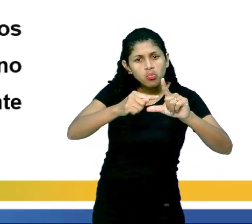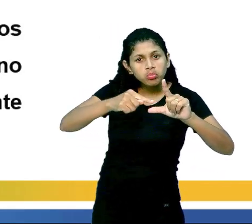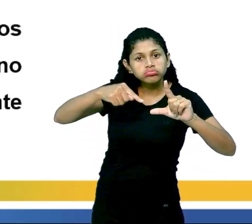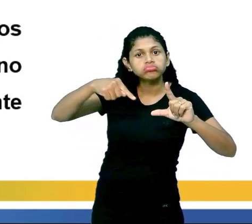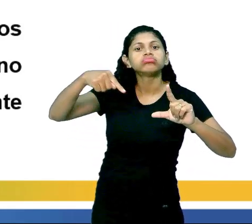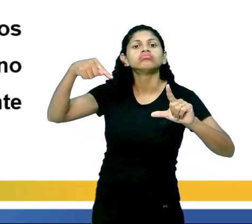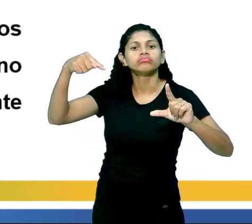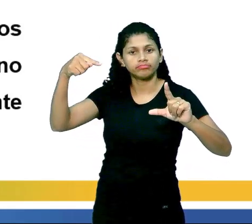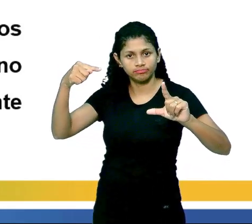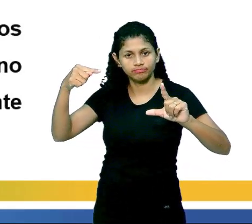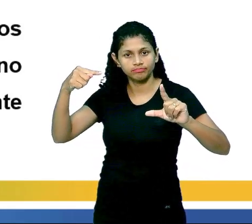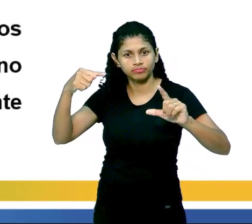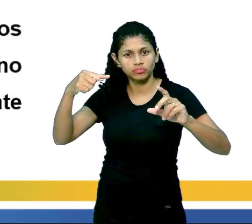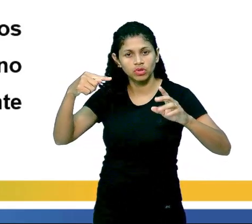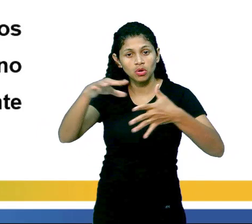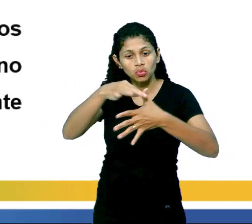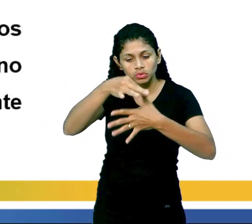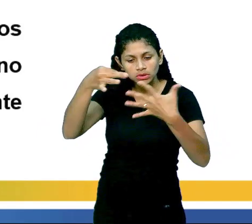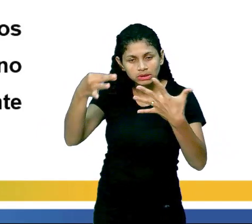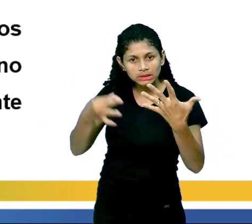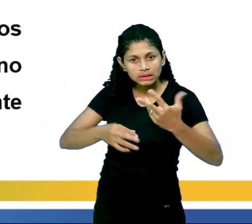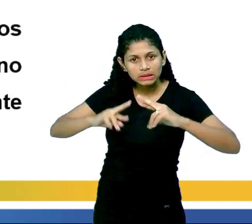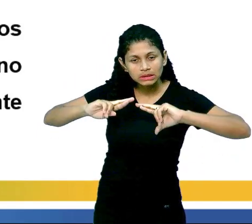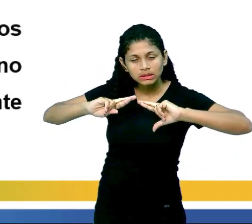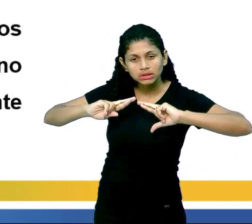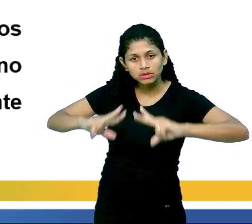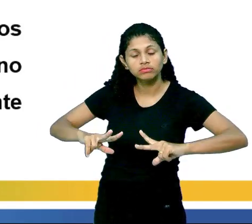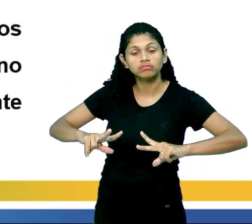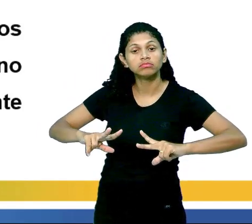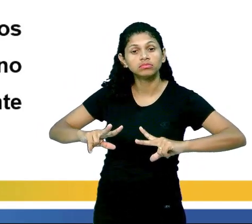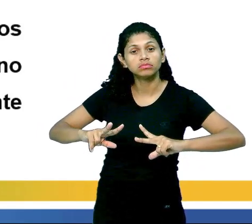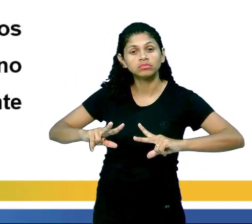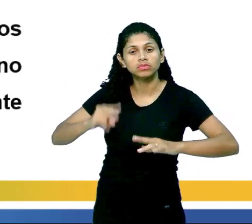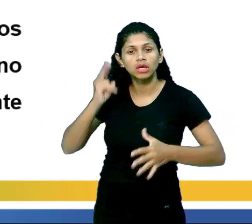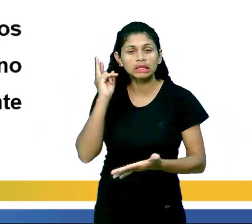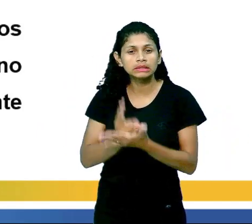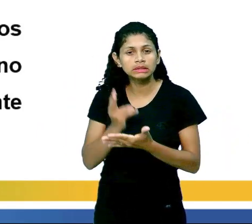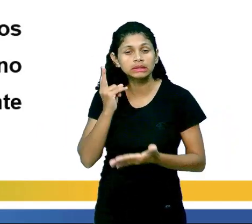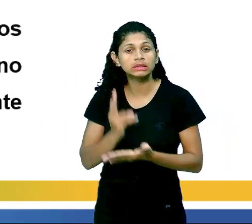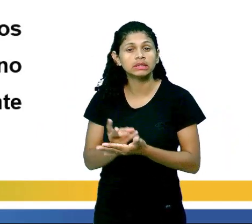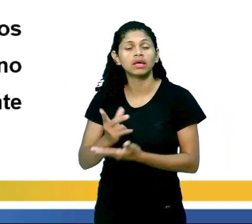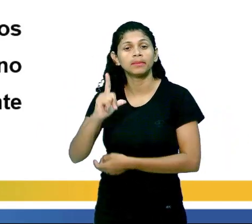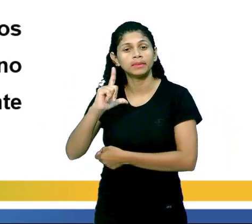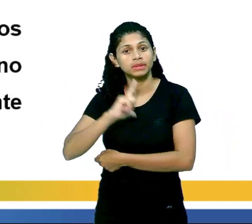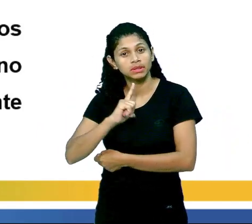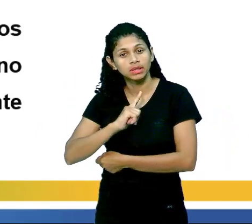elementos distintos no domínio sempre vão possuir